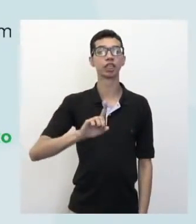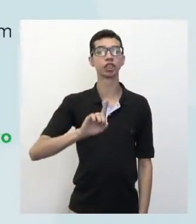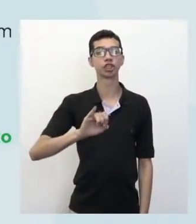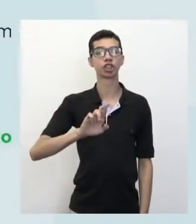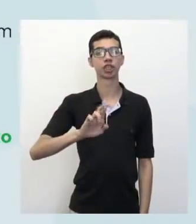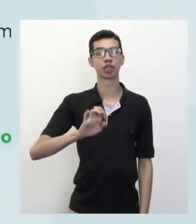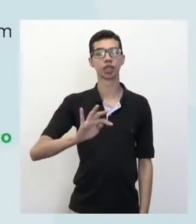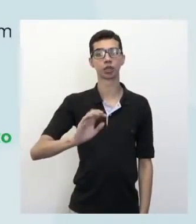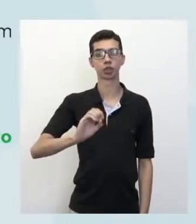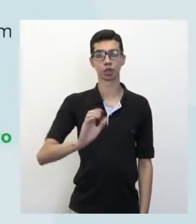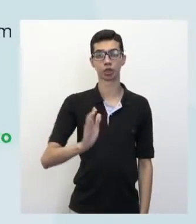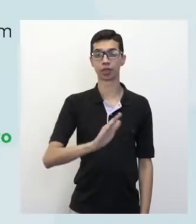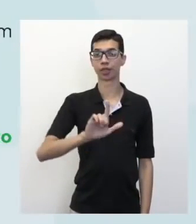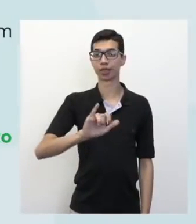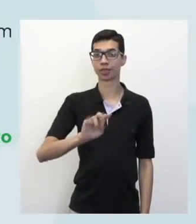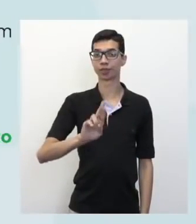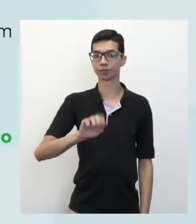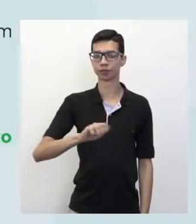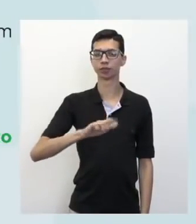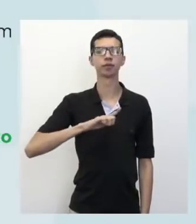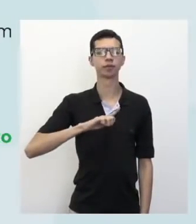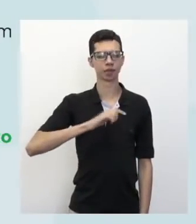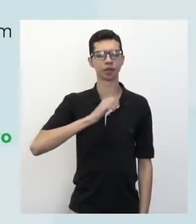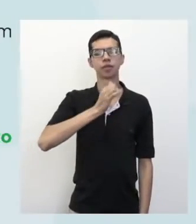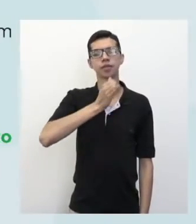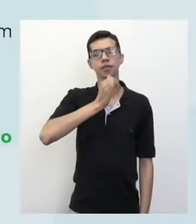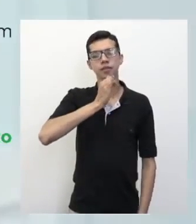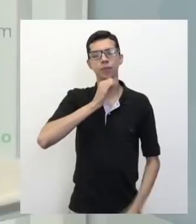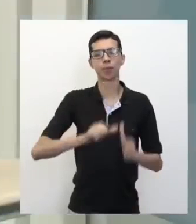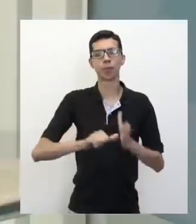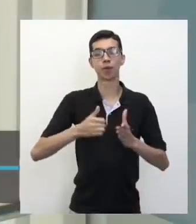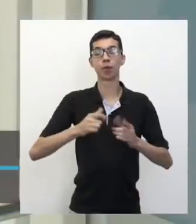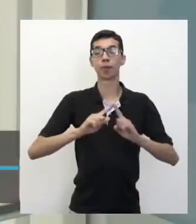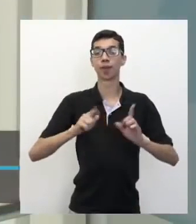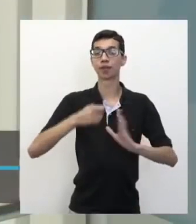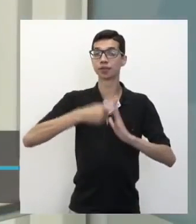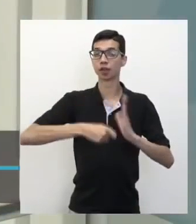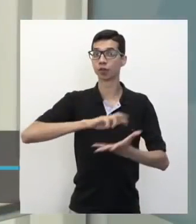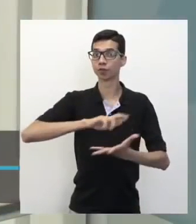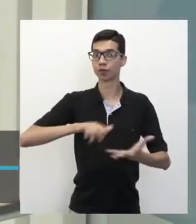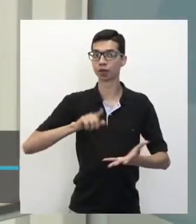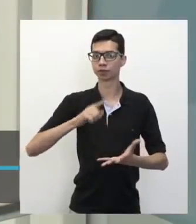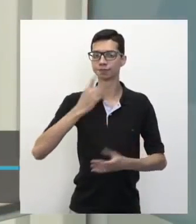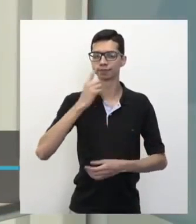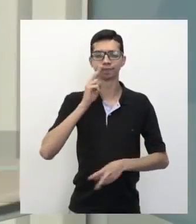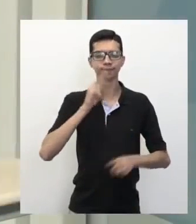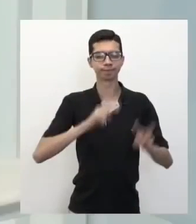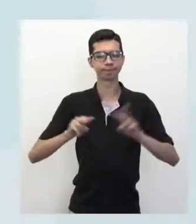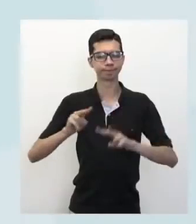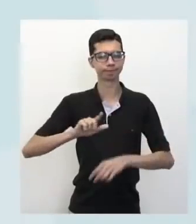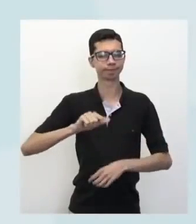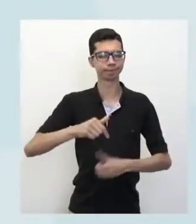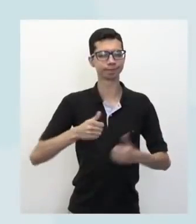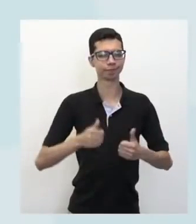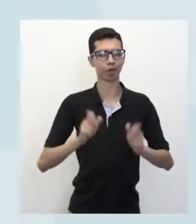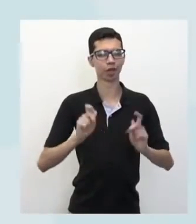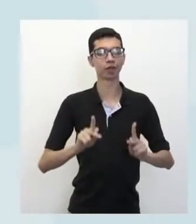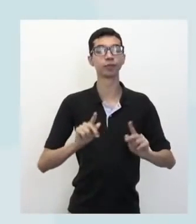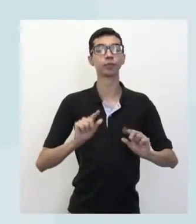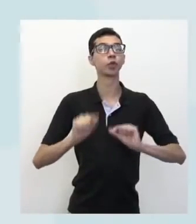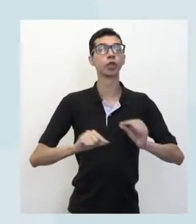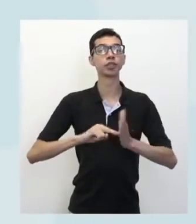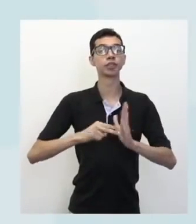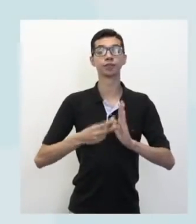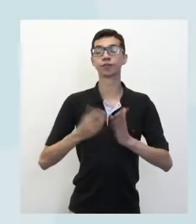aí para vocês, mas ainda vai aparecer em outros textos também, certo? Próximas questões. Então, o que significa a